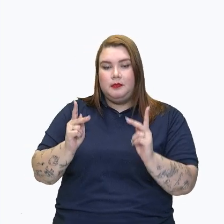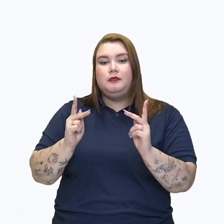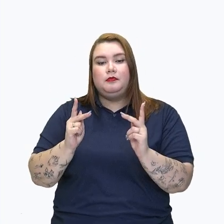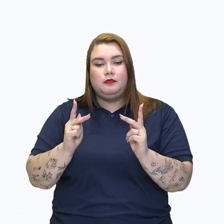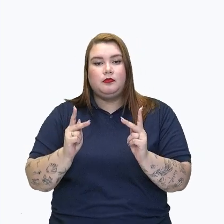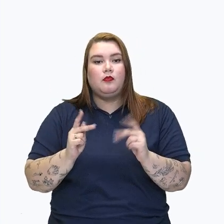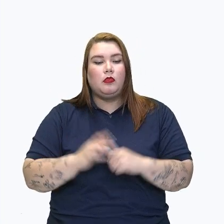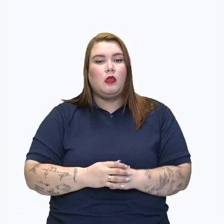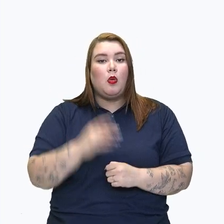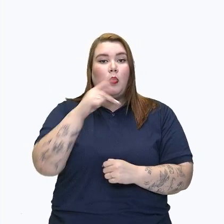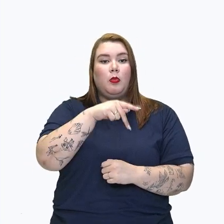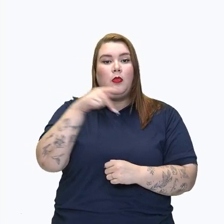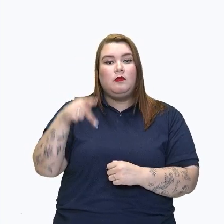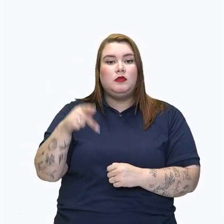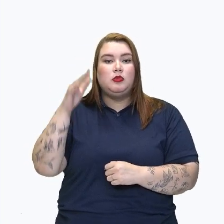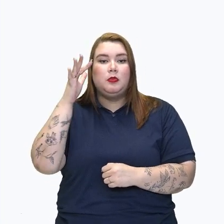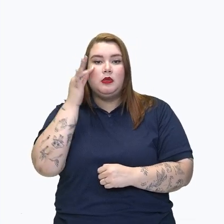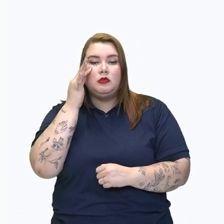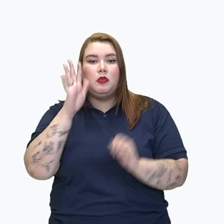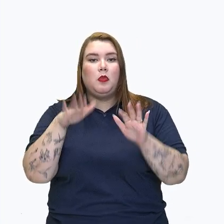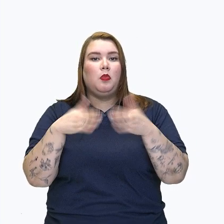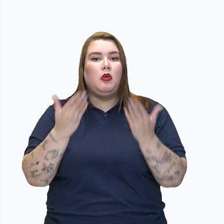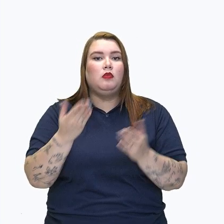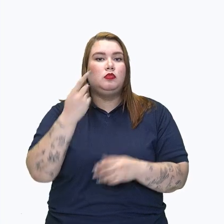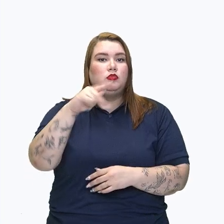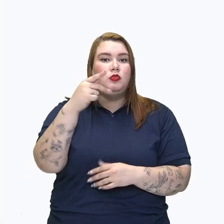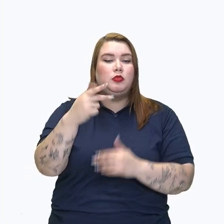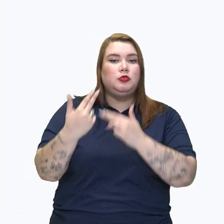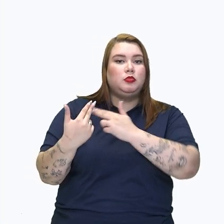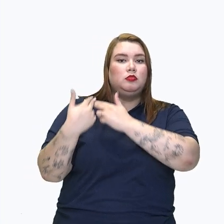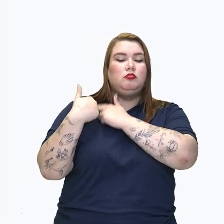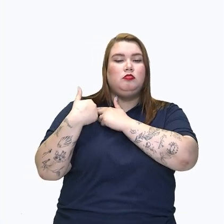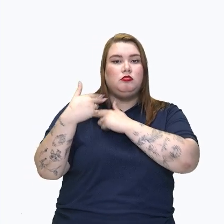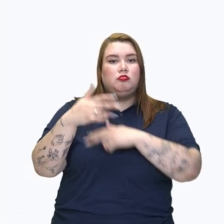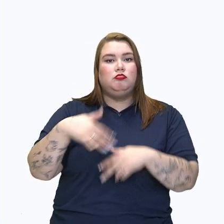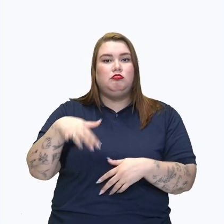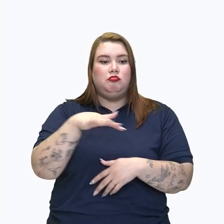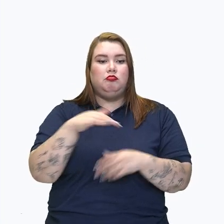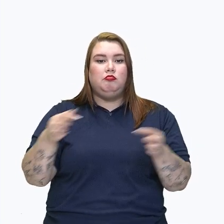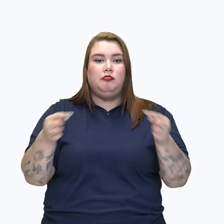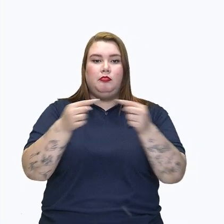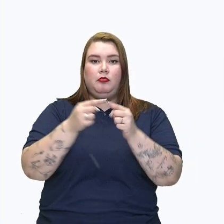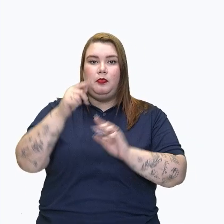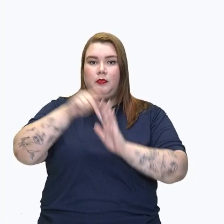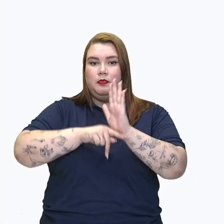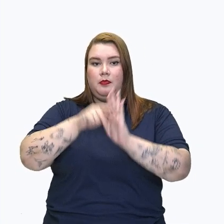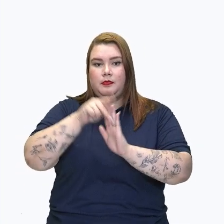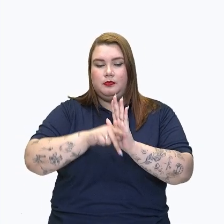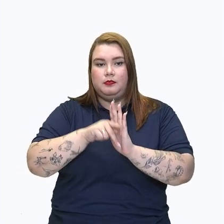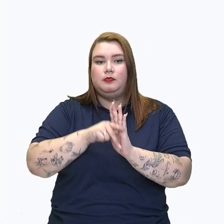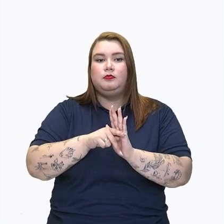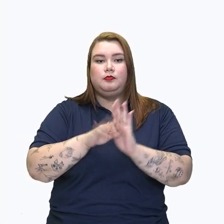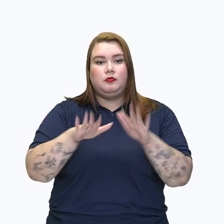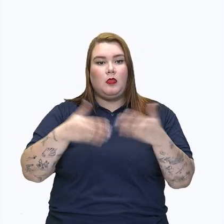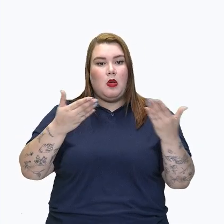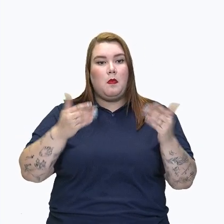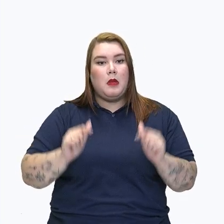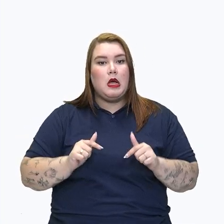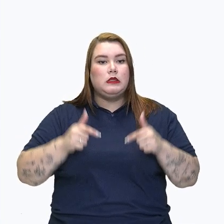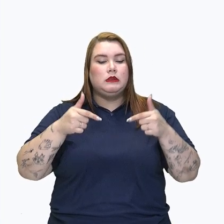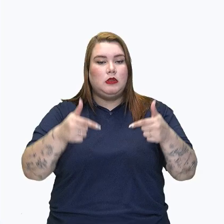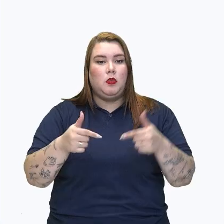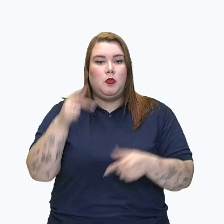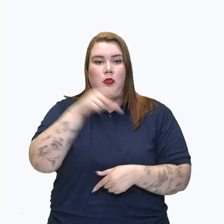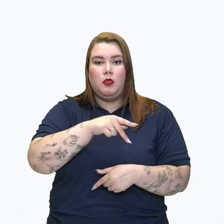O professor presencial, qual é o seu papel na realização dos projetos, né? Uma ação articulada